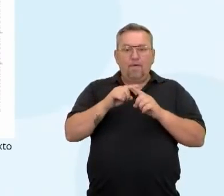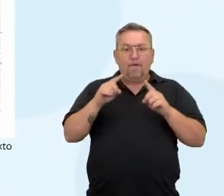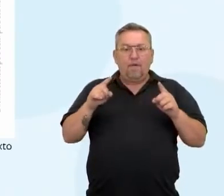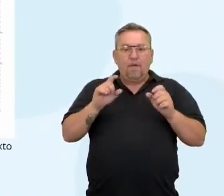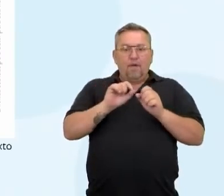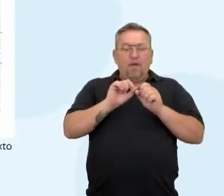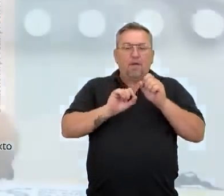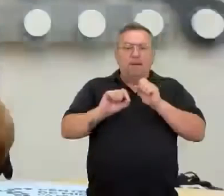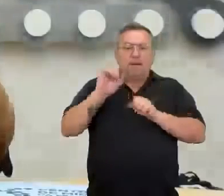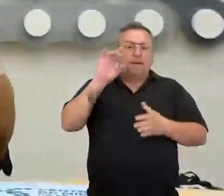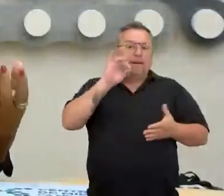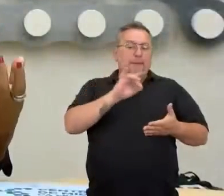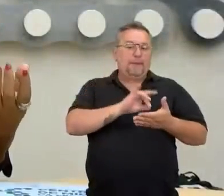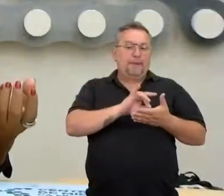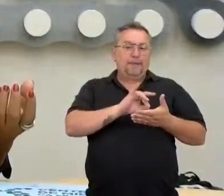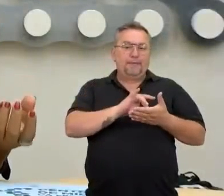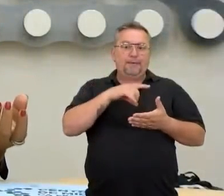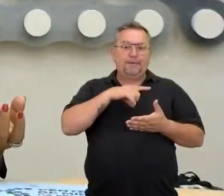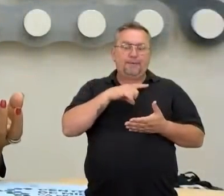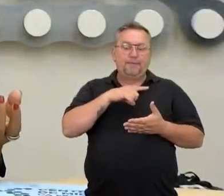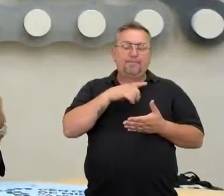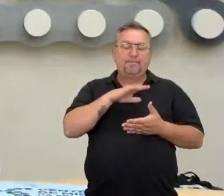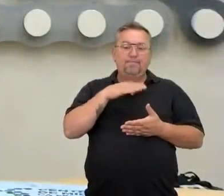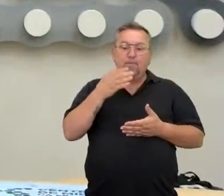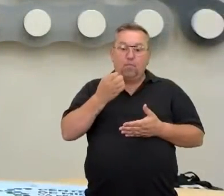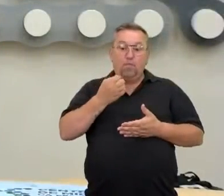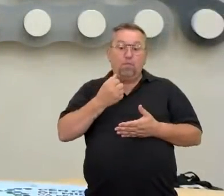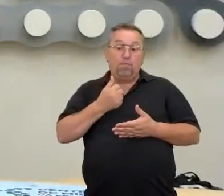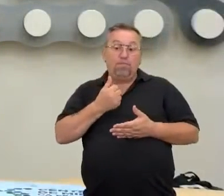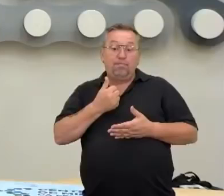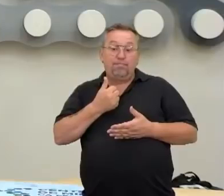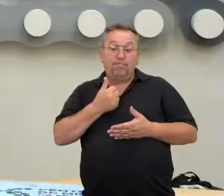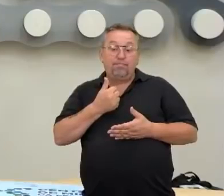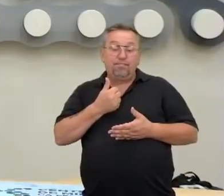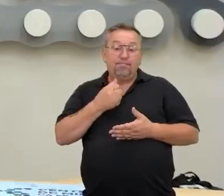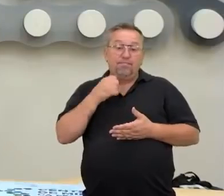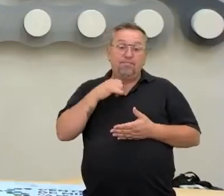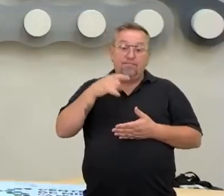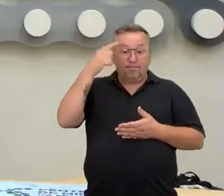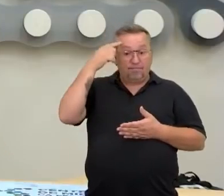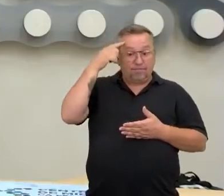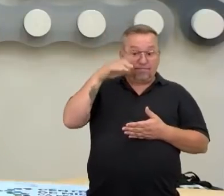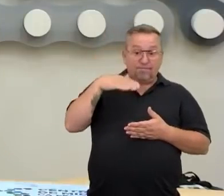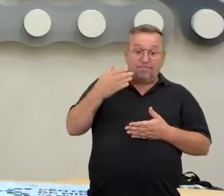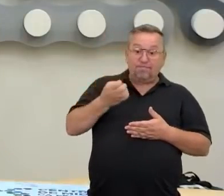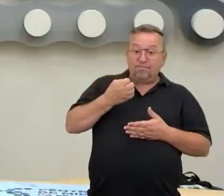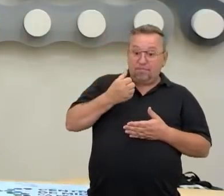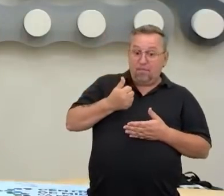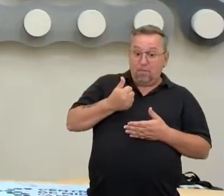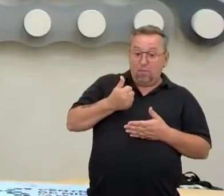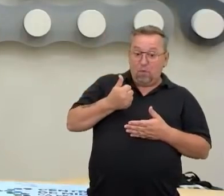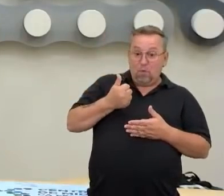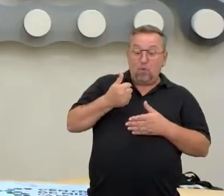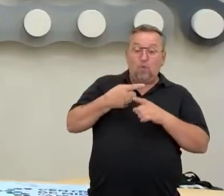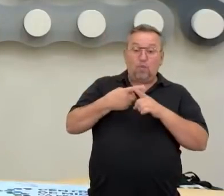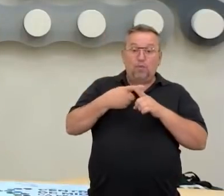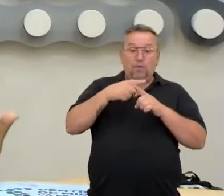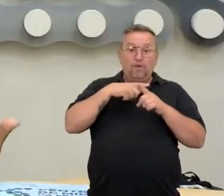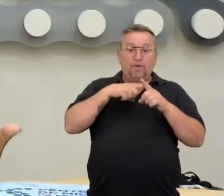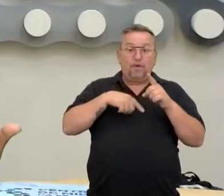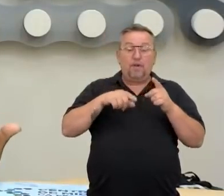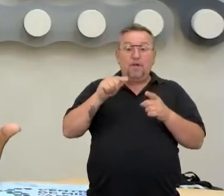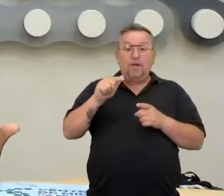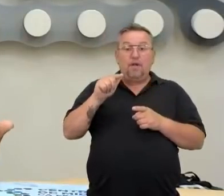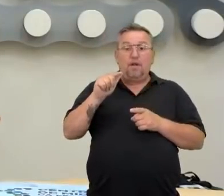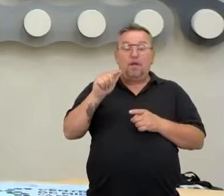seja efetivo, que crie do lado positivo. Se você vai pensar pelo lado positivo, o porquê de ter grafite em